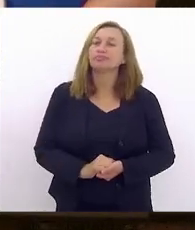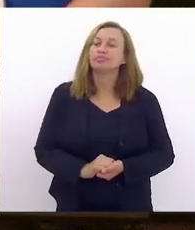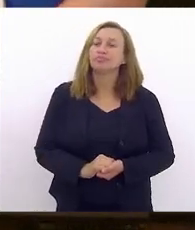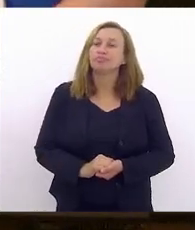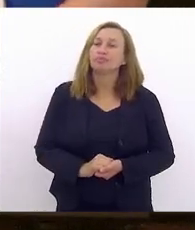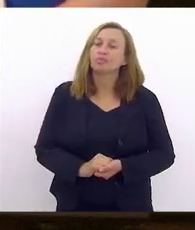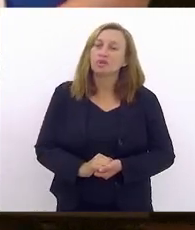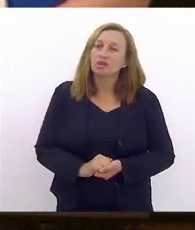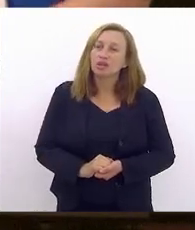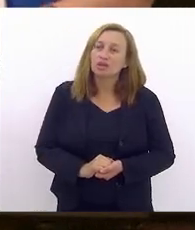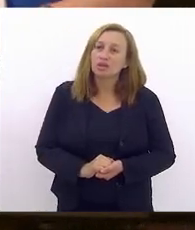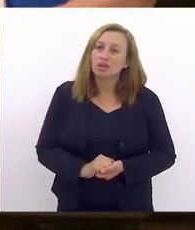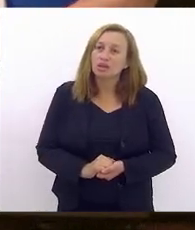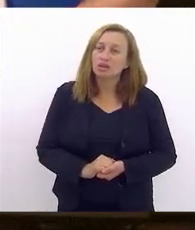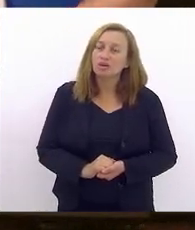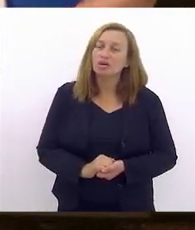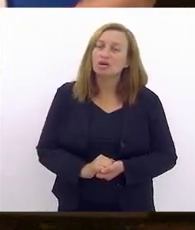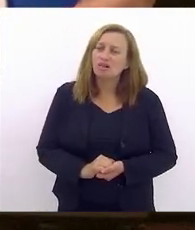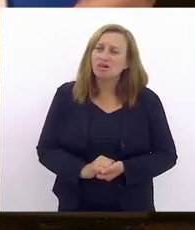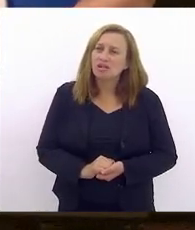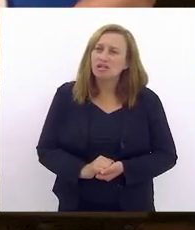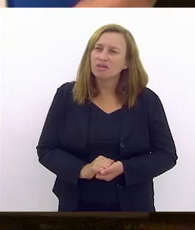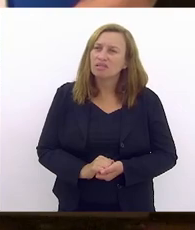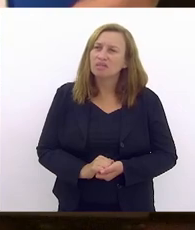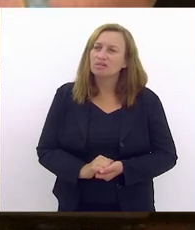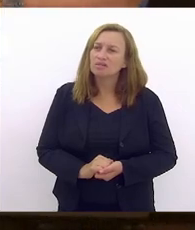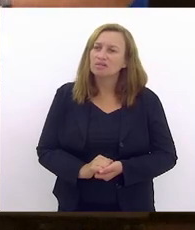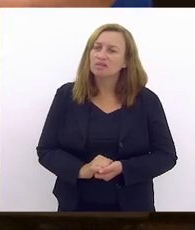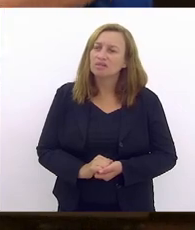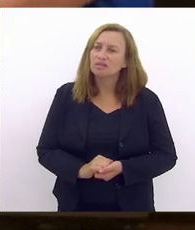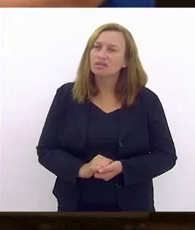presidente do Lins Imperial.